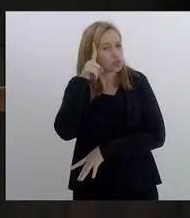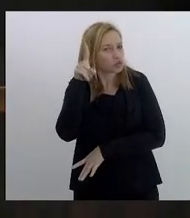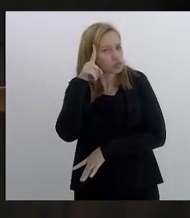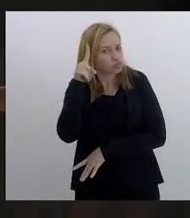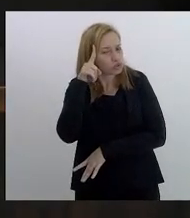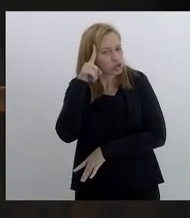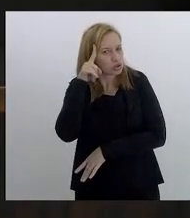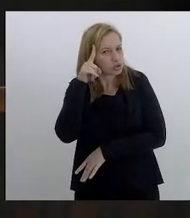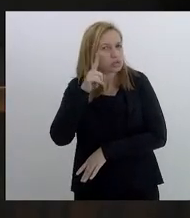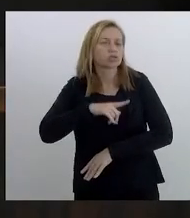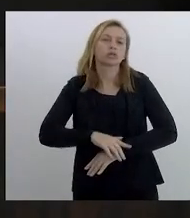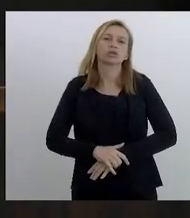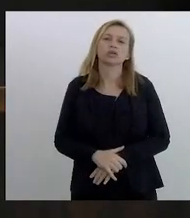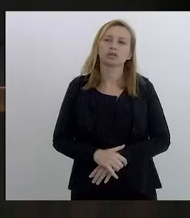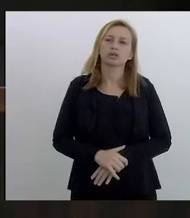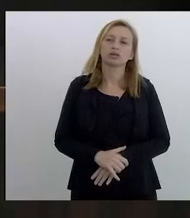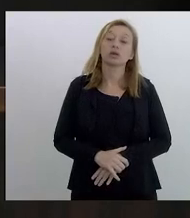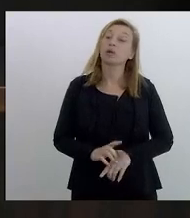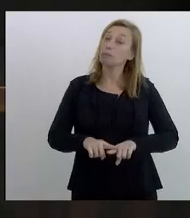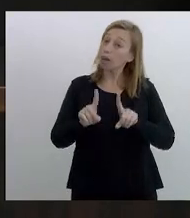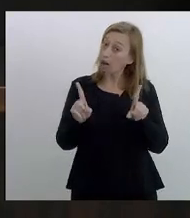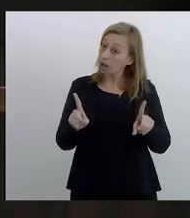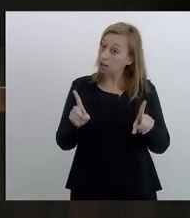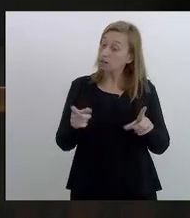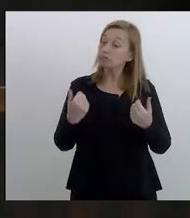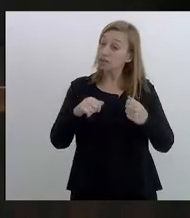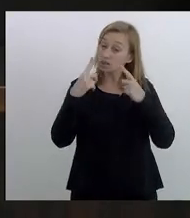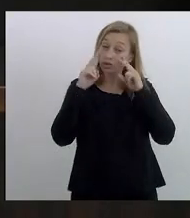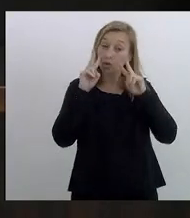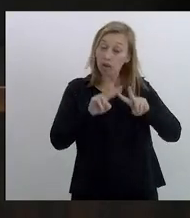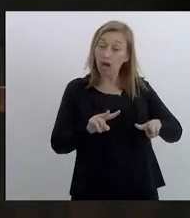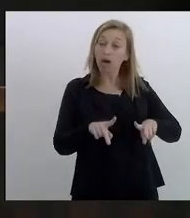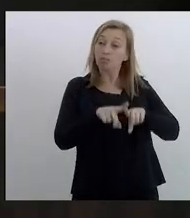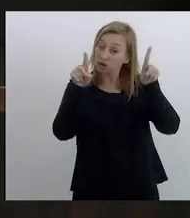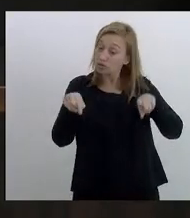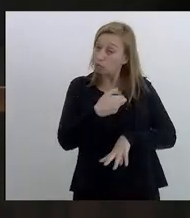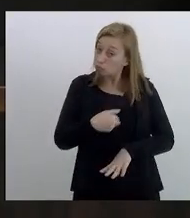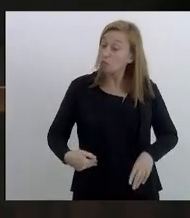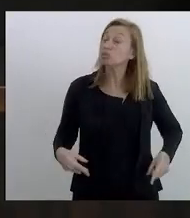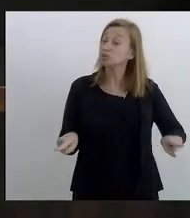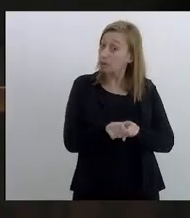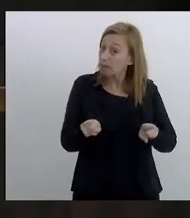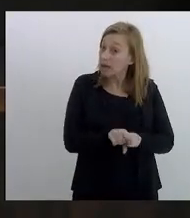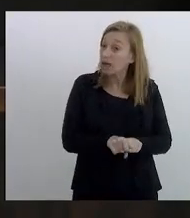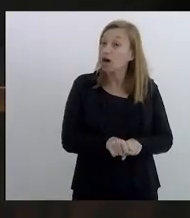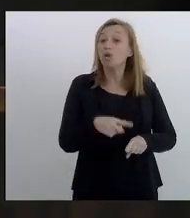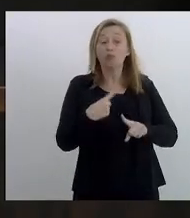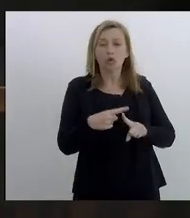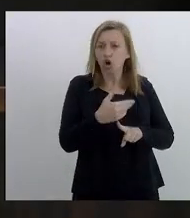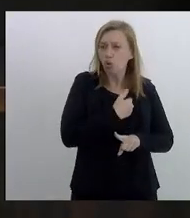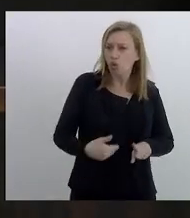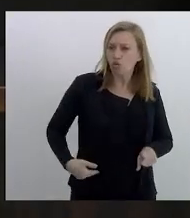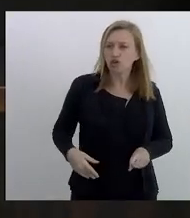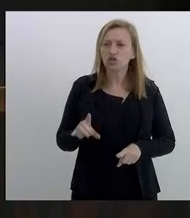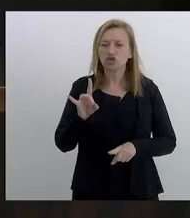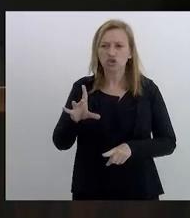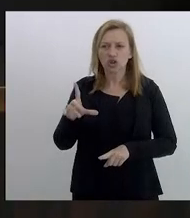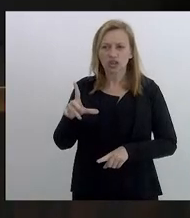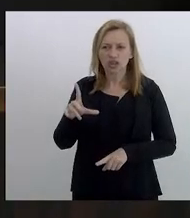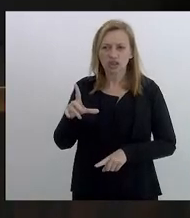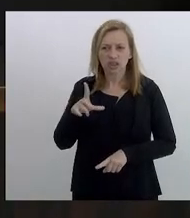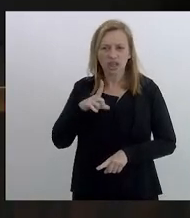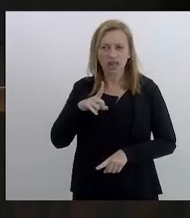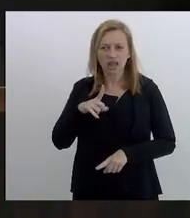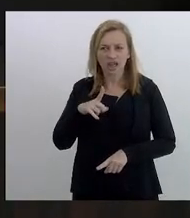Diariamente. Mas a gente também tem que olhar para o servidor público. Porque o governo só existe, o Estado, no